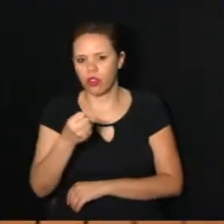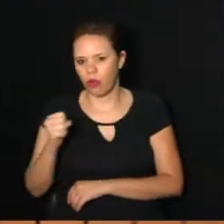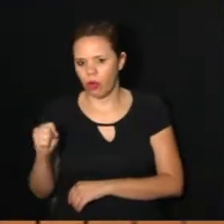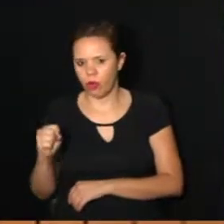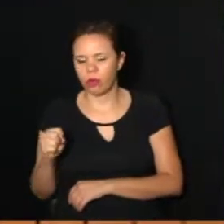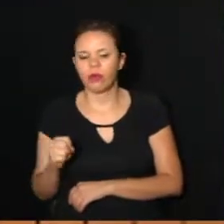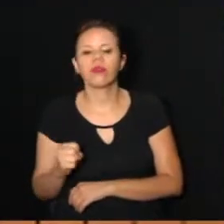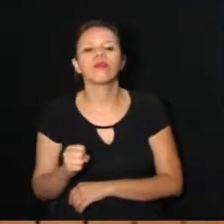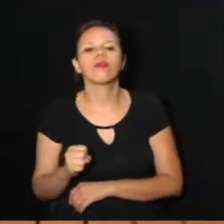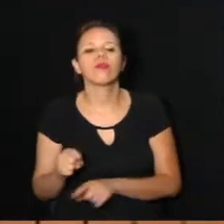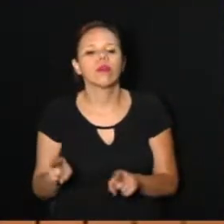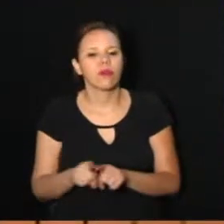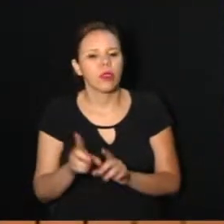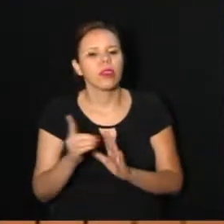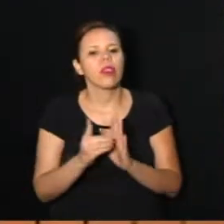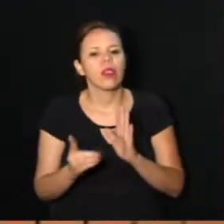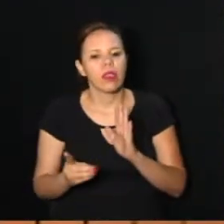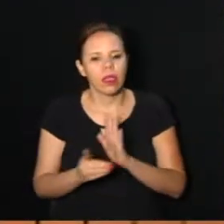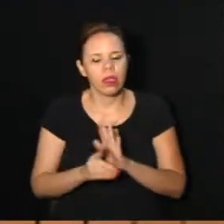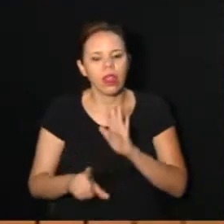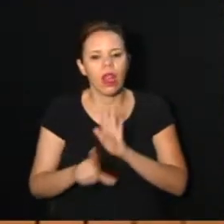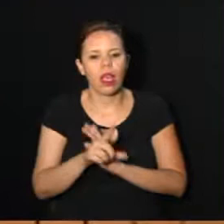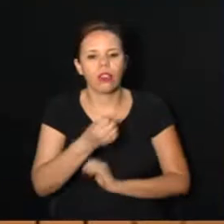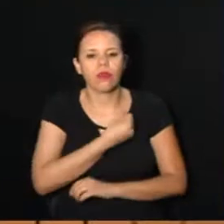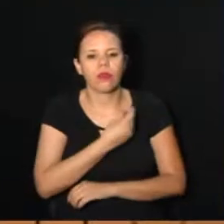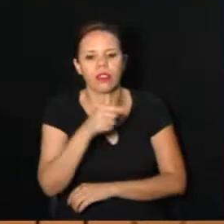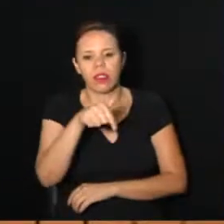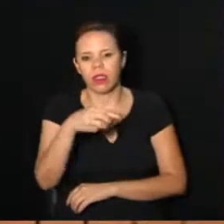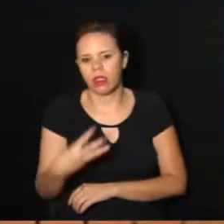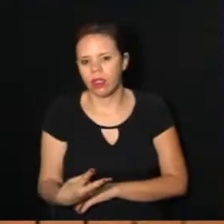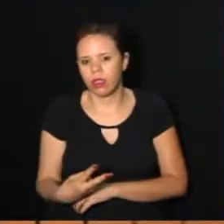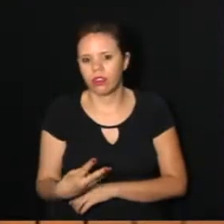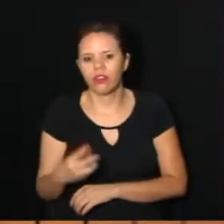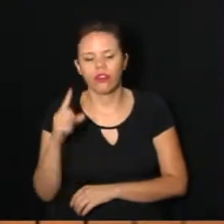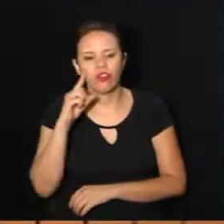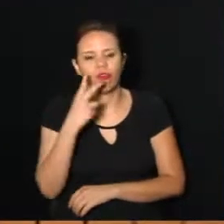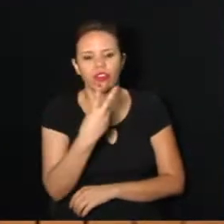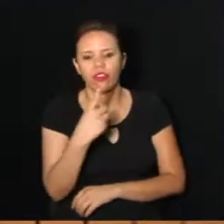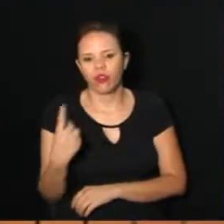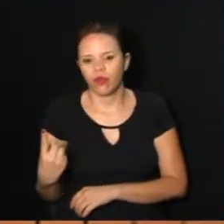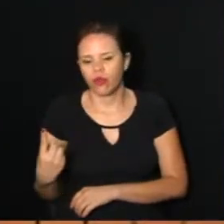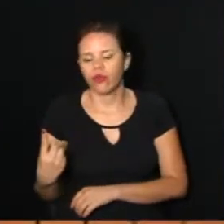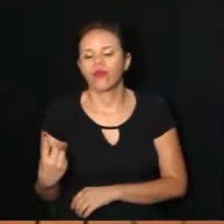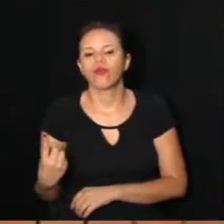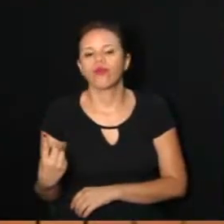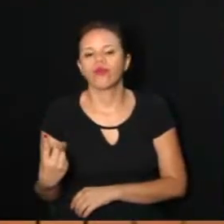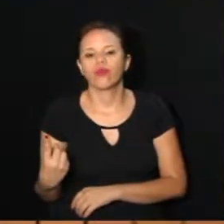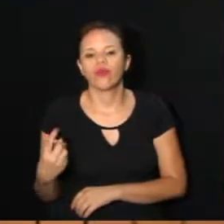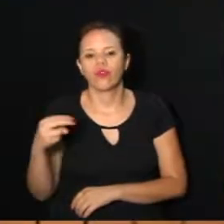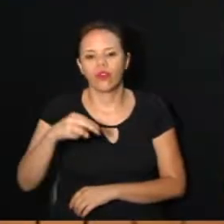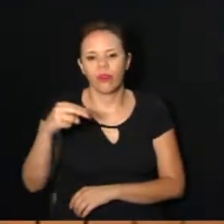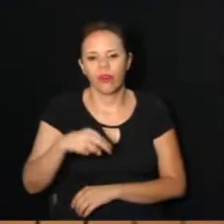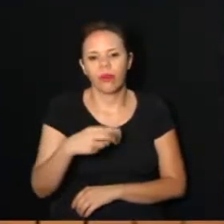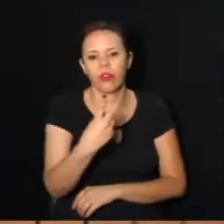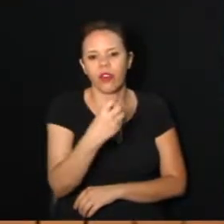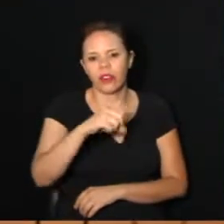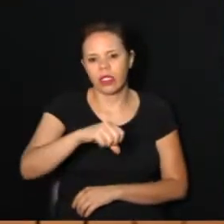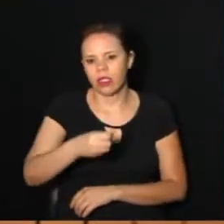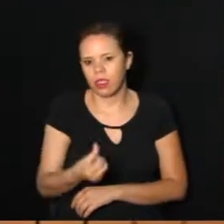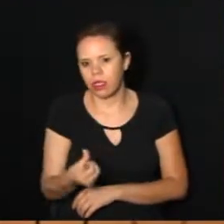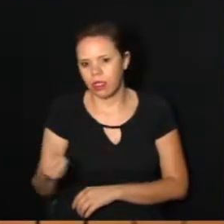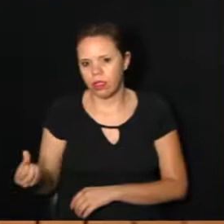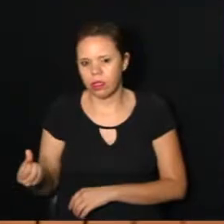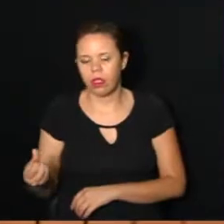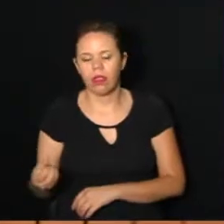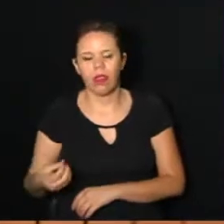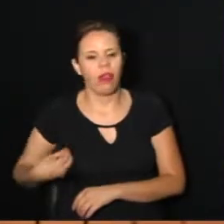e dispositivos do Decreto-Lei número 73, de 21 de novembro de 1966, alguns dos senhores não estavam nem